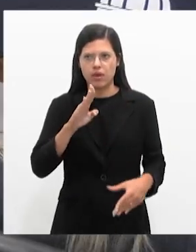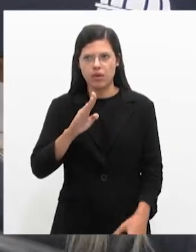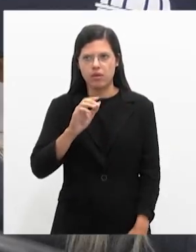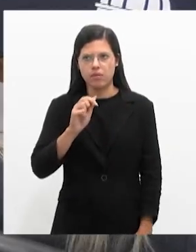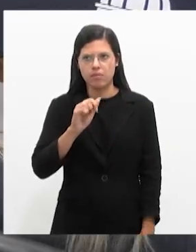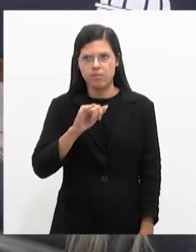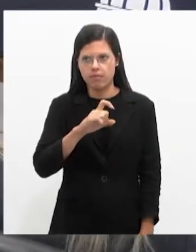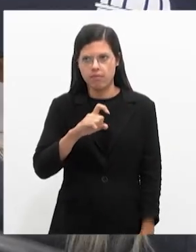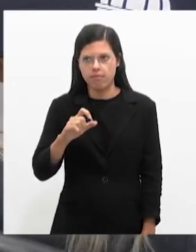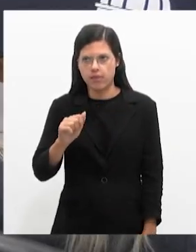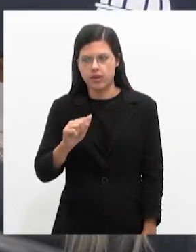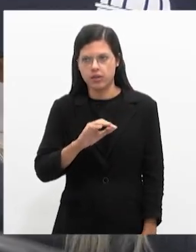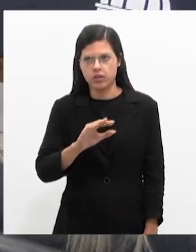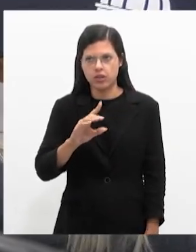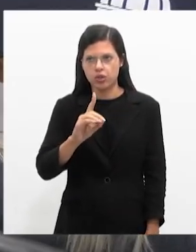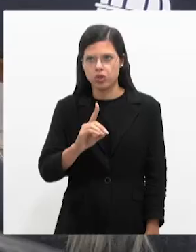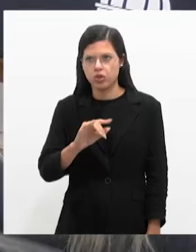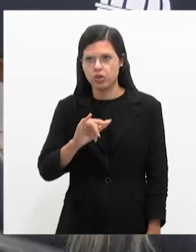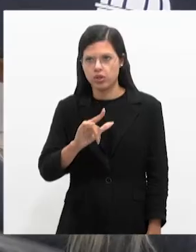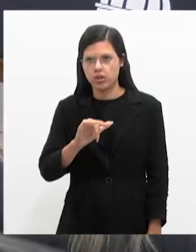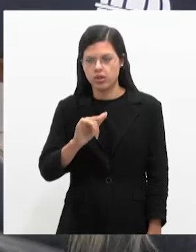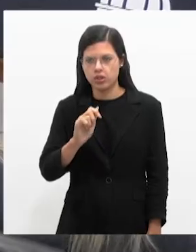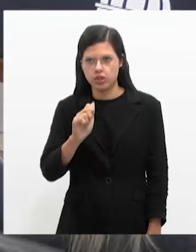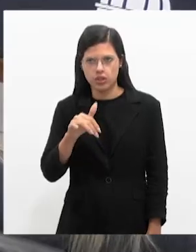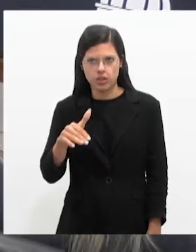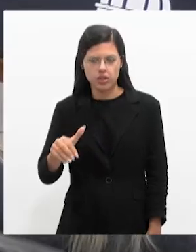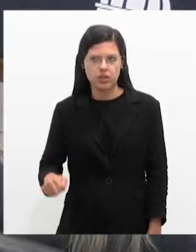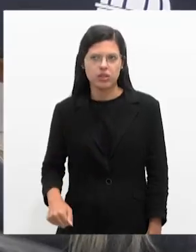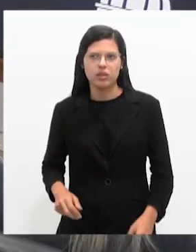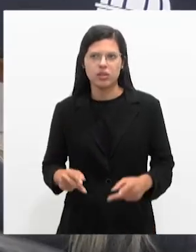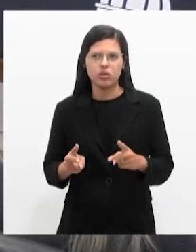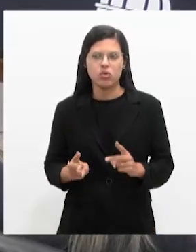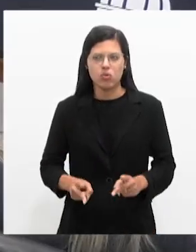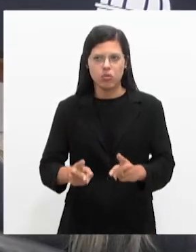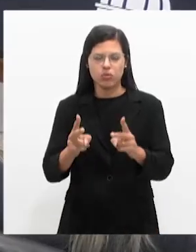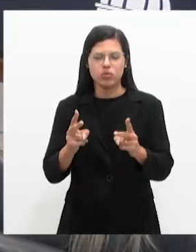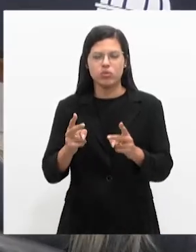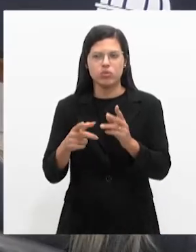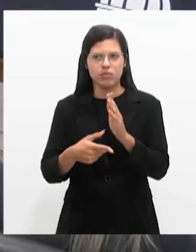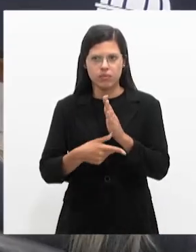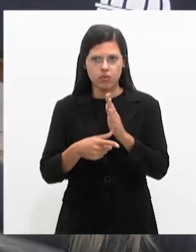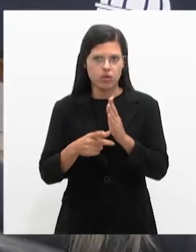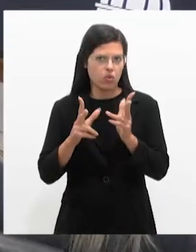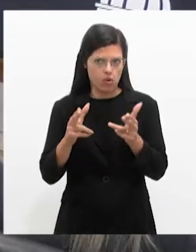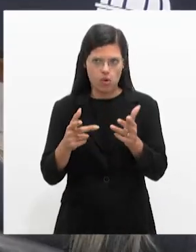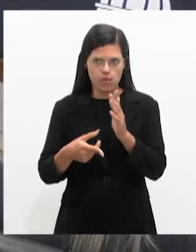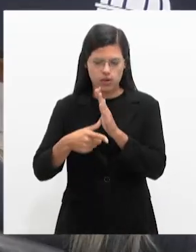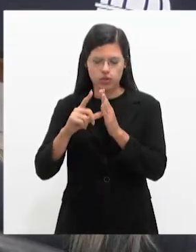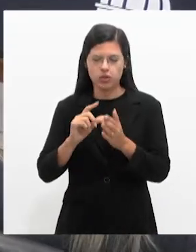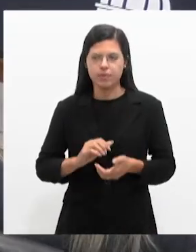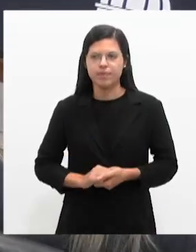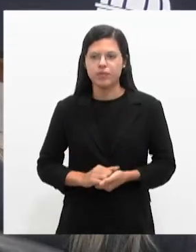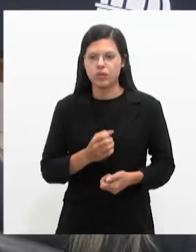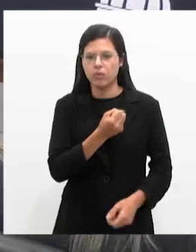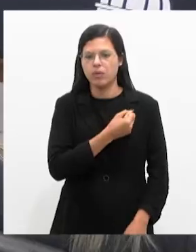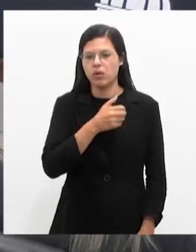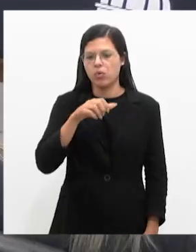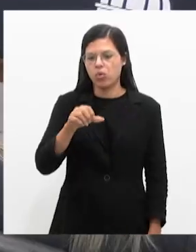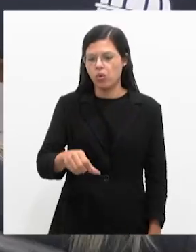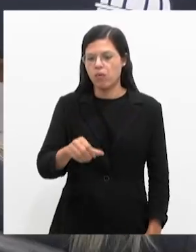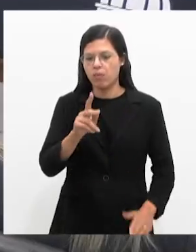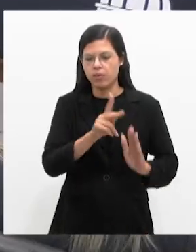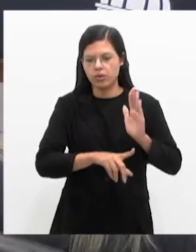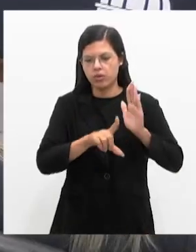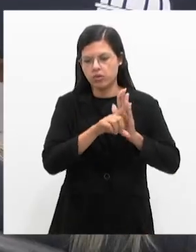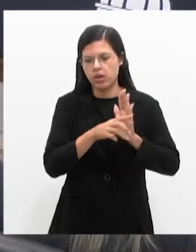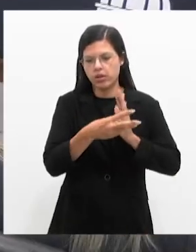que a gente siga na forma que o deputado apresentou, tal qual fizemos anteriormente. Item 9 da pauta, projeto